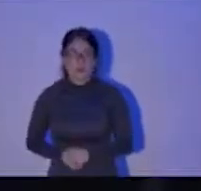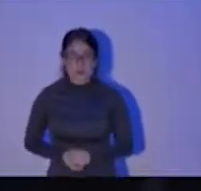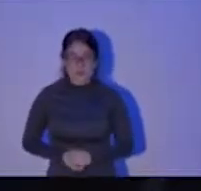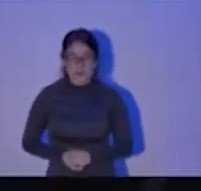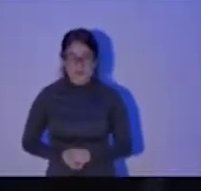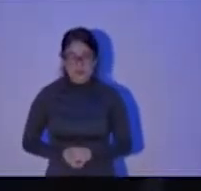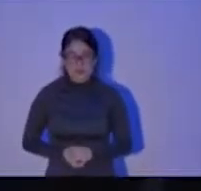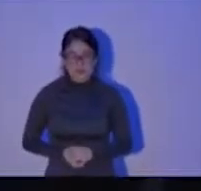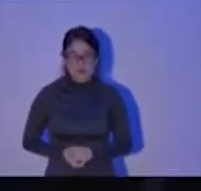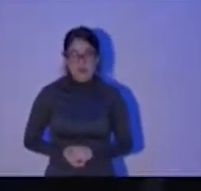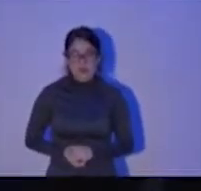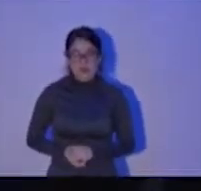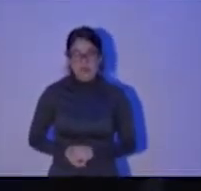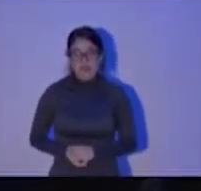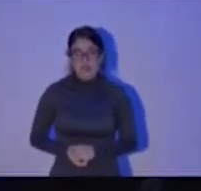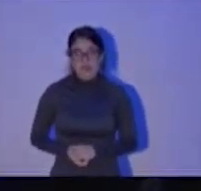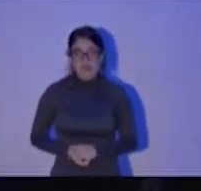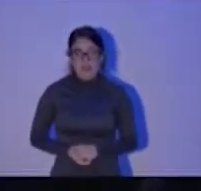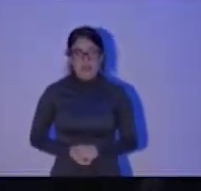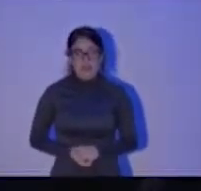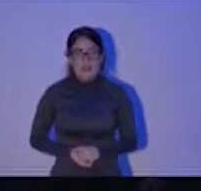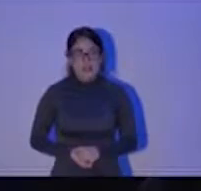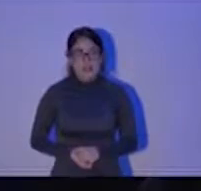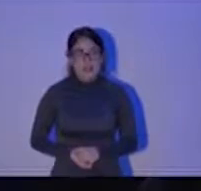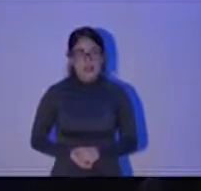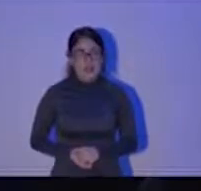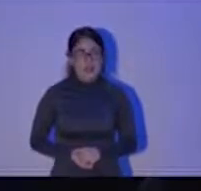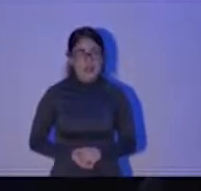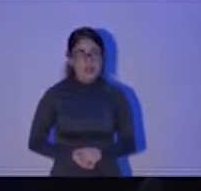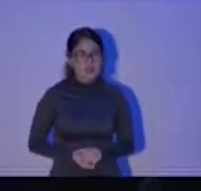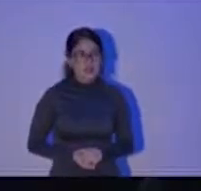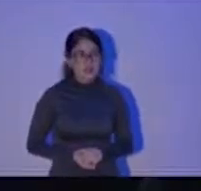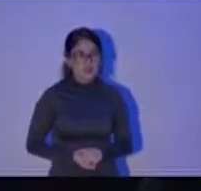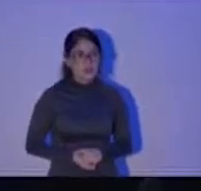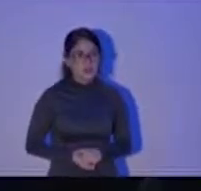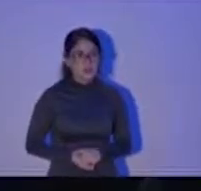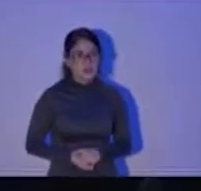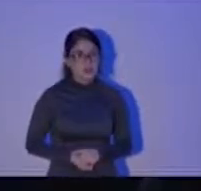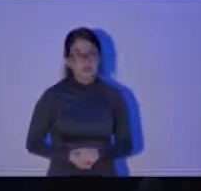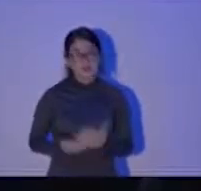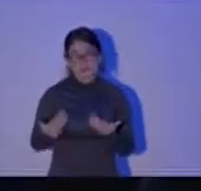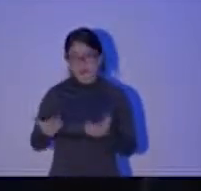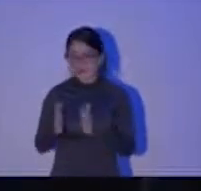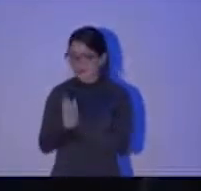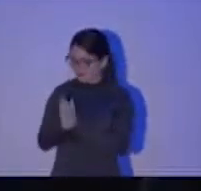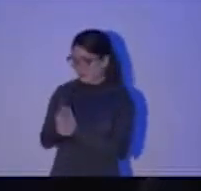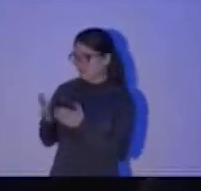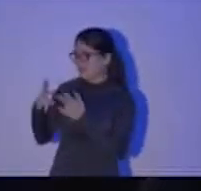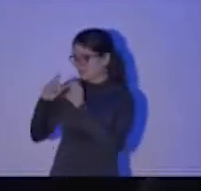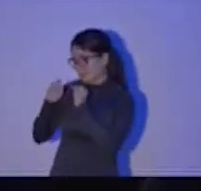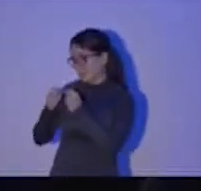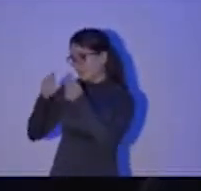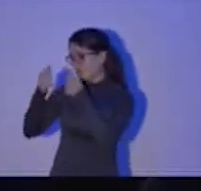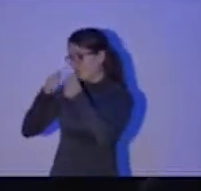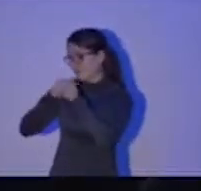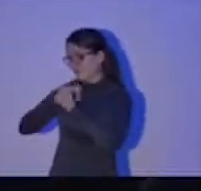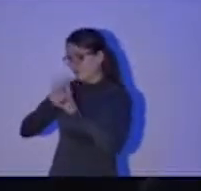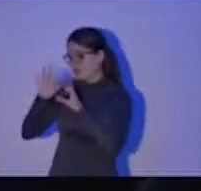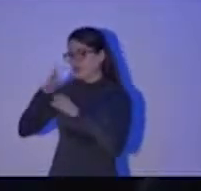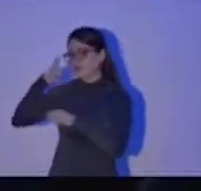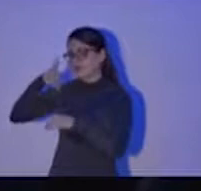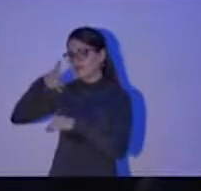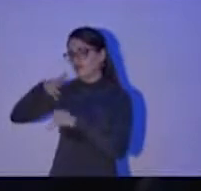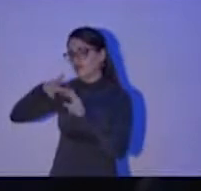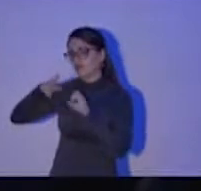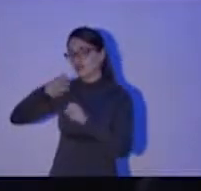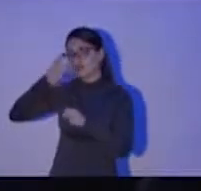Não podia deixar de falar um pouquinho para a infância. Por favor, acho que o pessoal está querendo também. O que acontece,